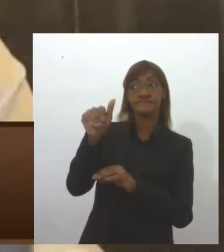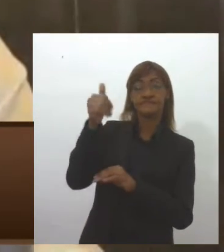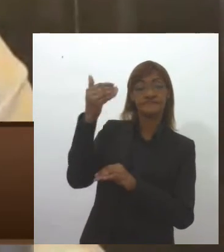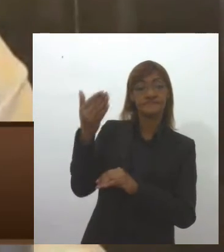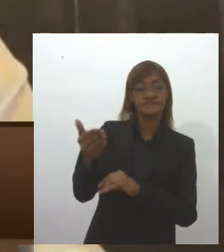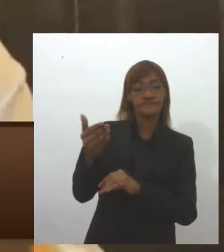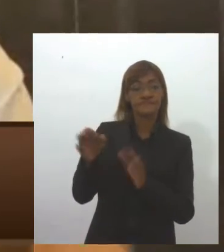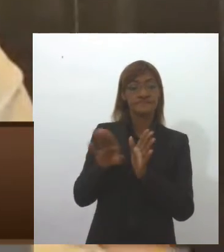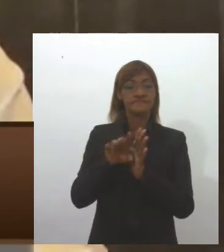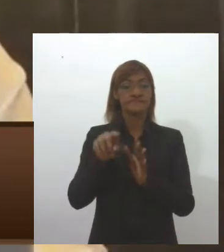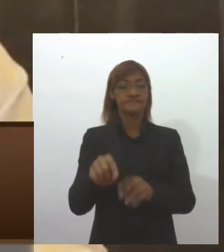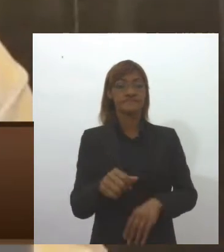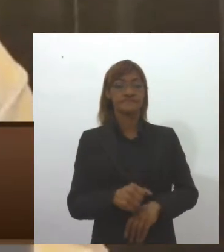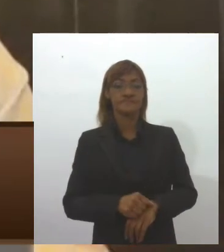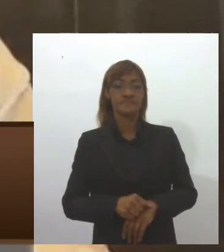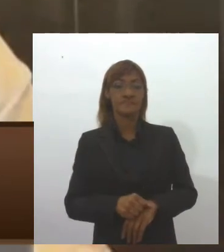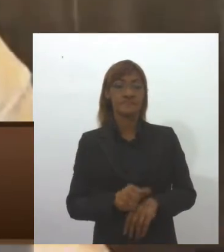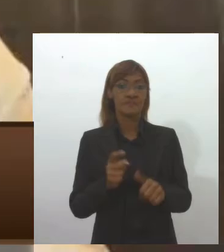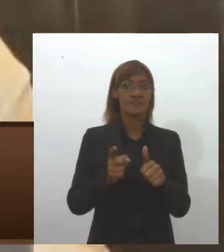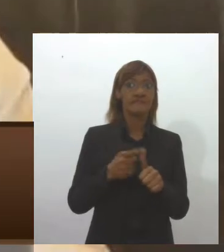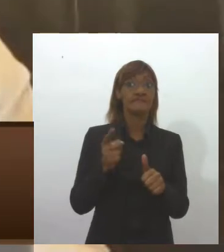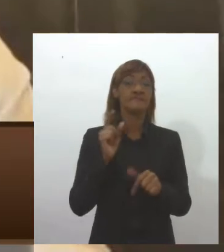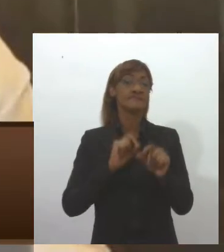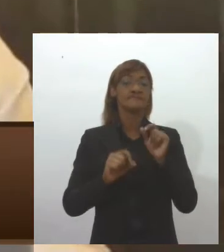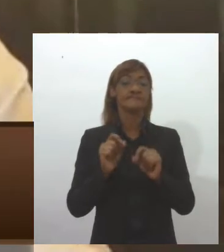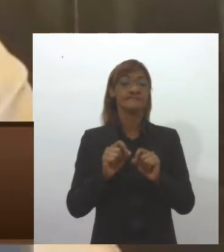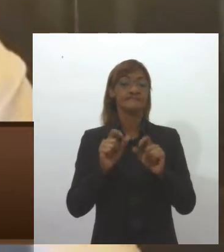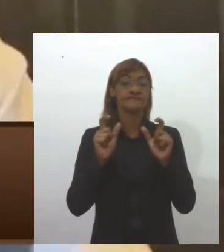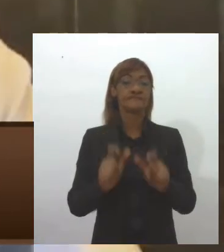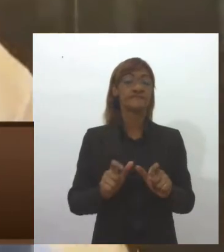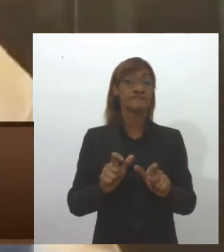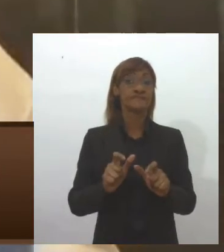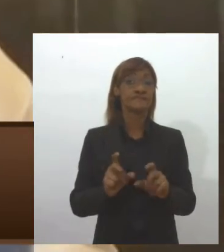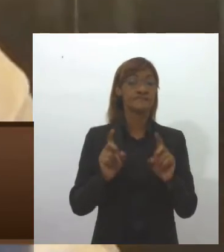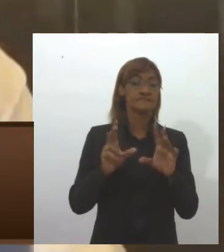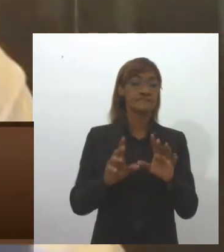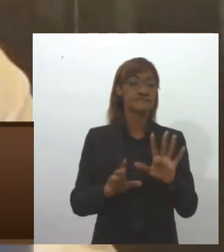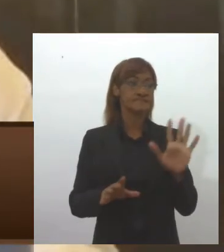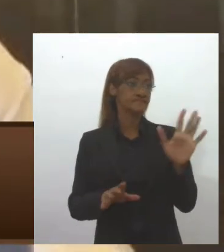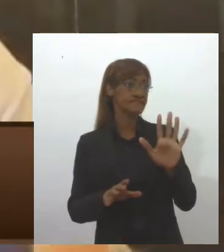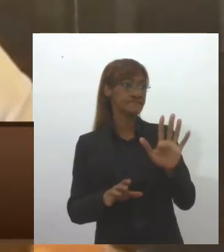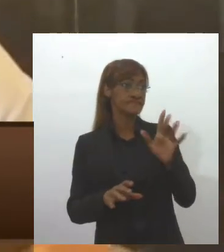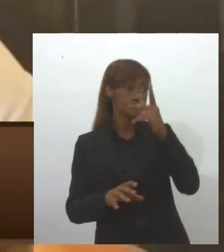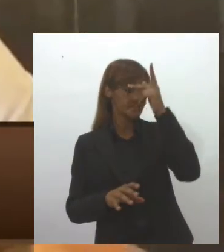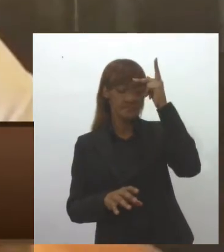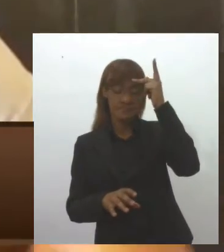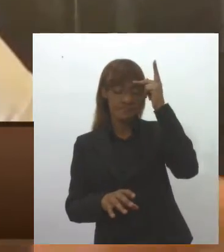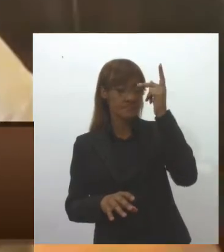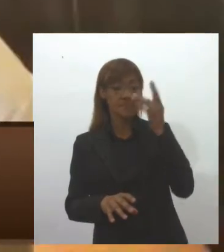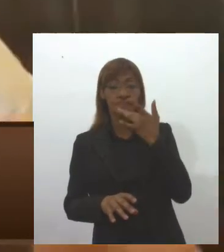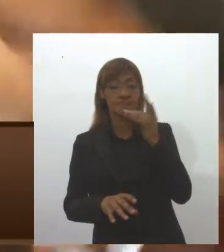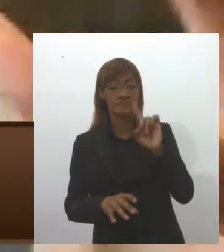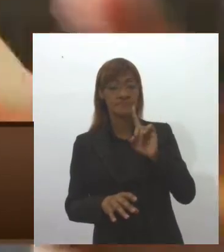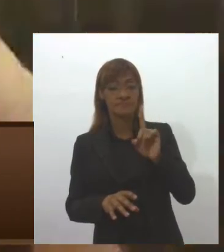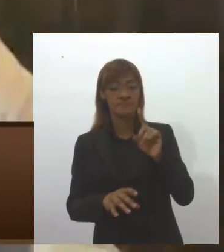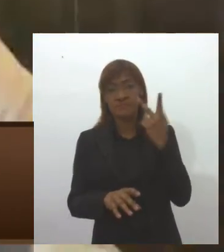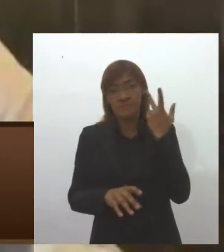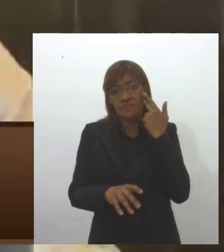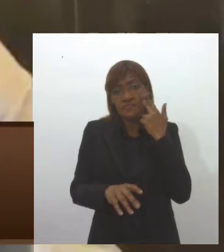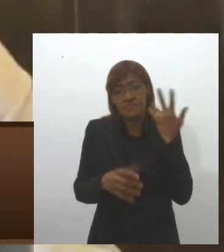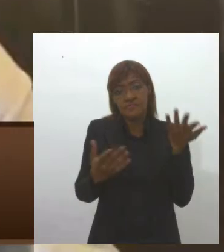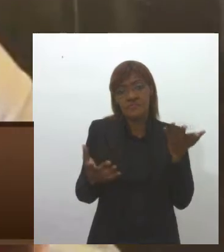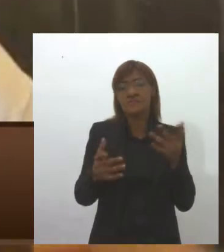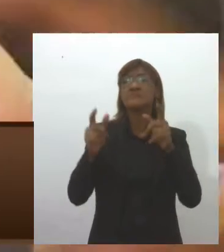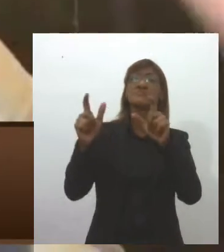vão chegar lá, eles têm que primeiro vender o destino. E muitas vezes, as pessoas não conhecem o destino, isso é fato. Às vezes, as pessoas perguntam, mas onde